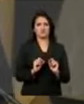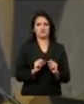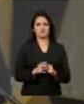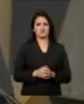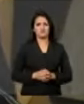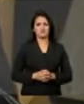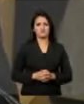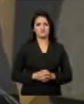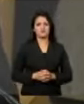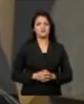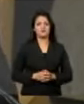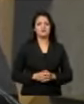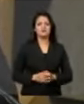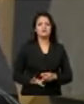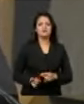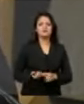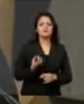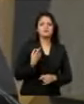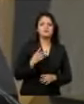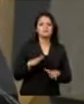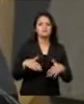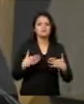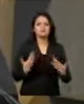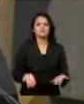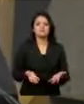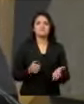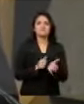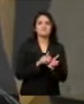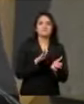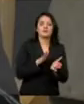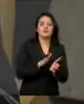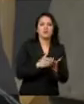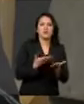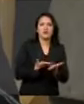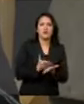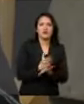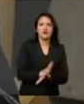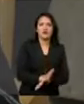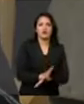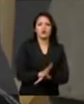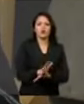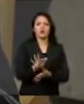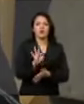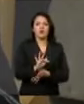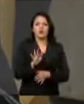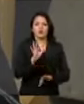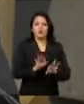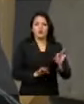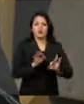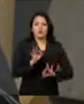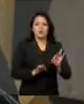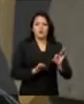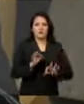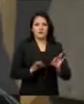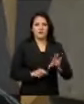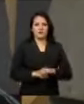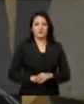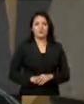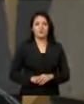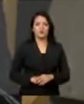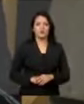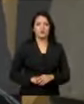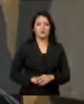ao regular funcionamento institucional do tribunal, tal prática não